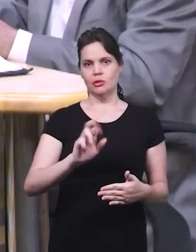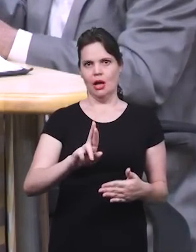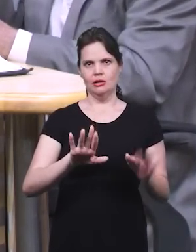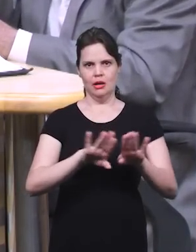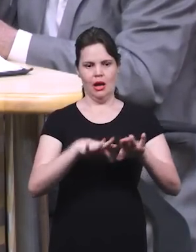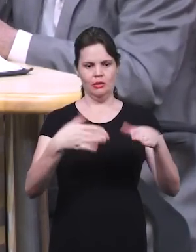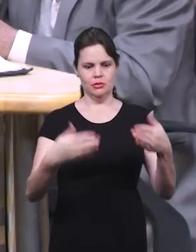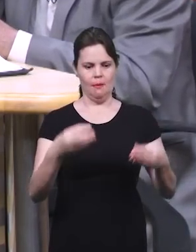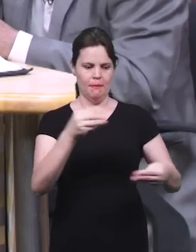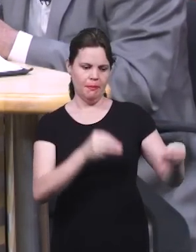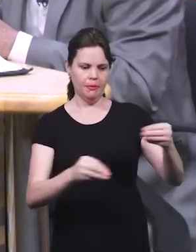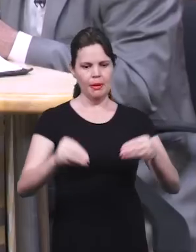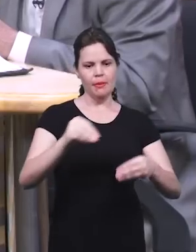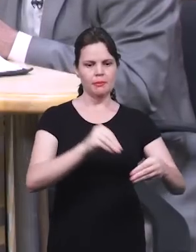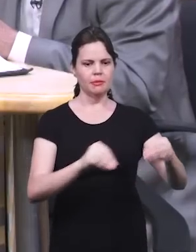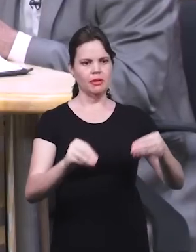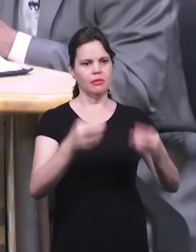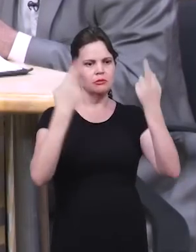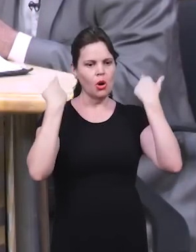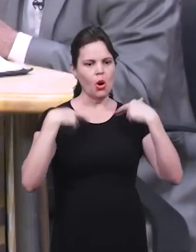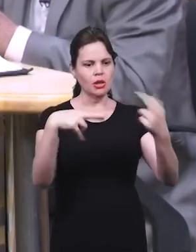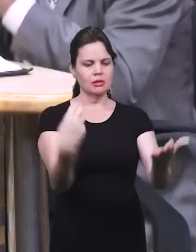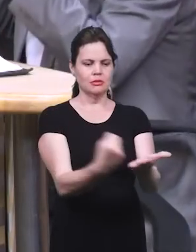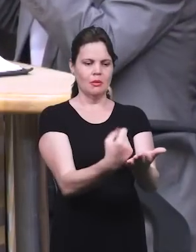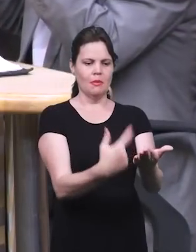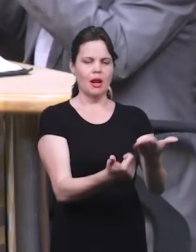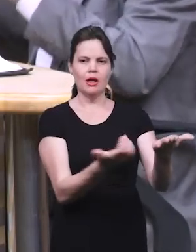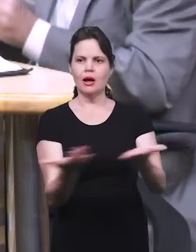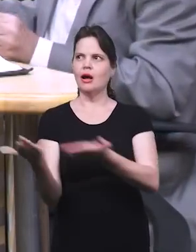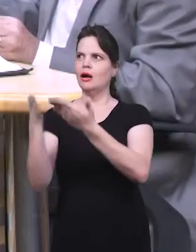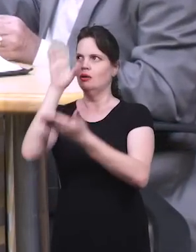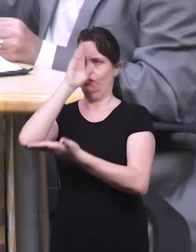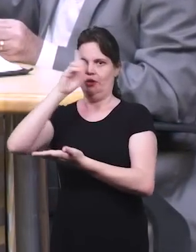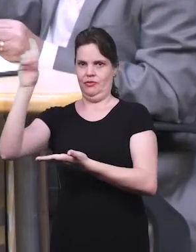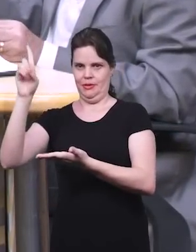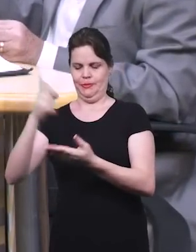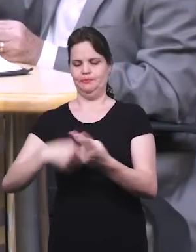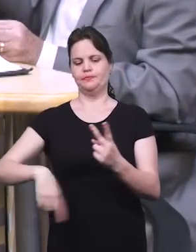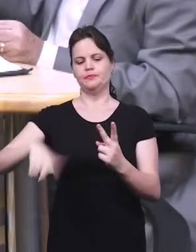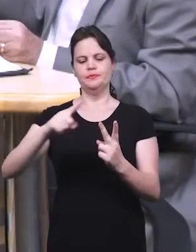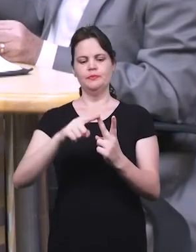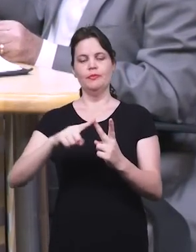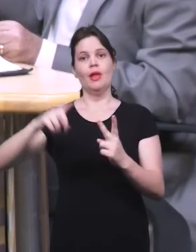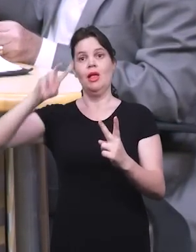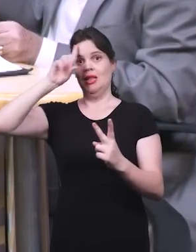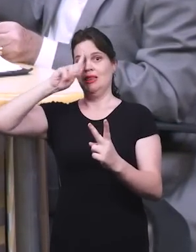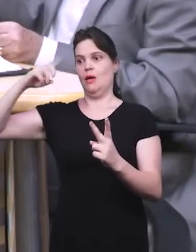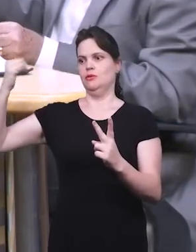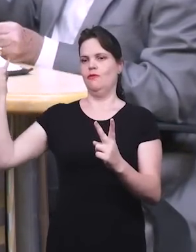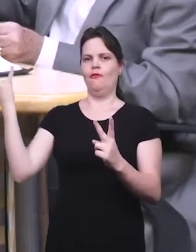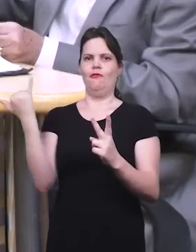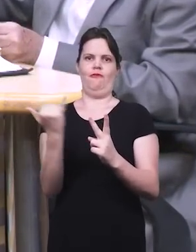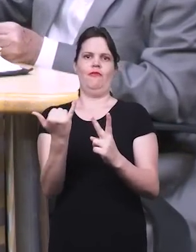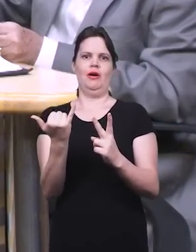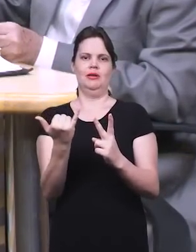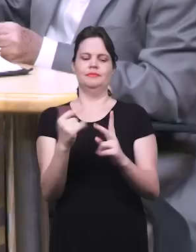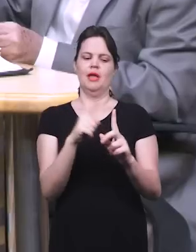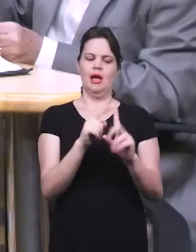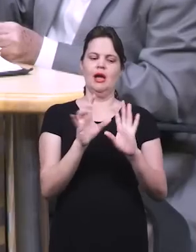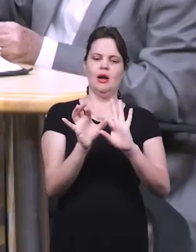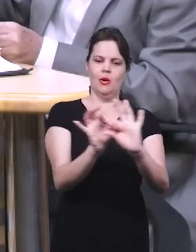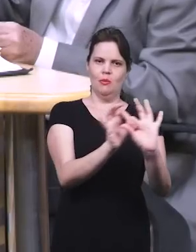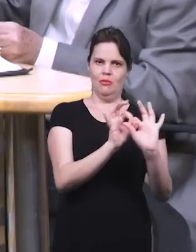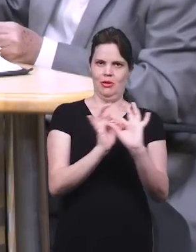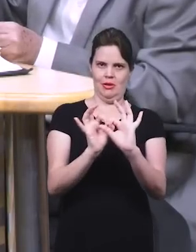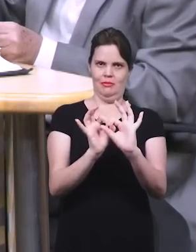com Deus. Então, esse elemento é maravilhoso. Um segundo elemento é ouvir a voz do Senhor, não só a